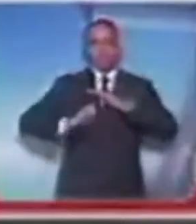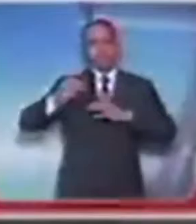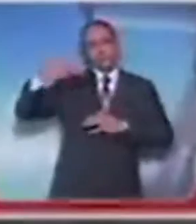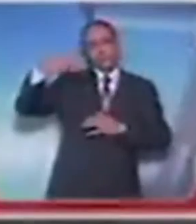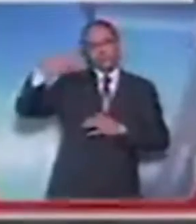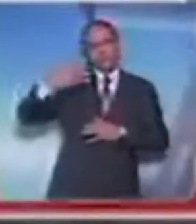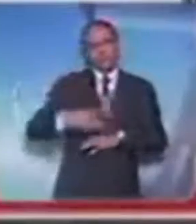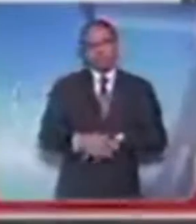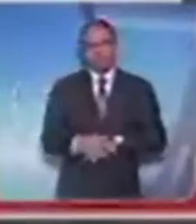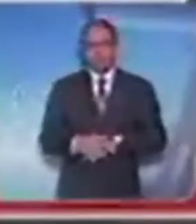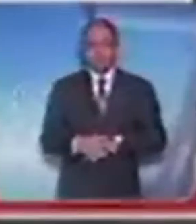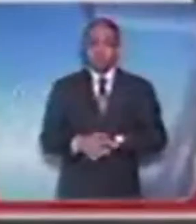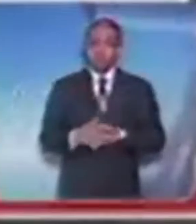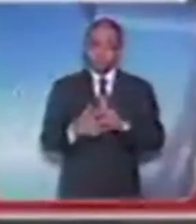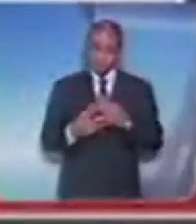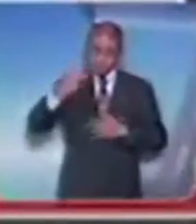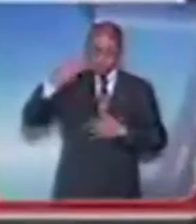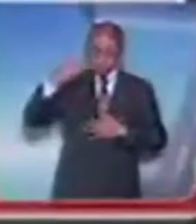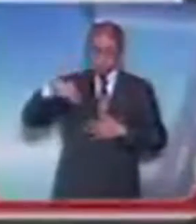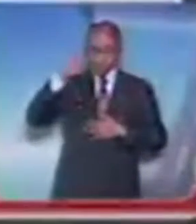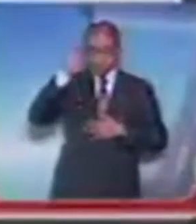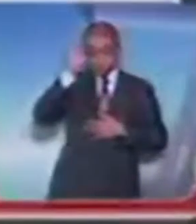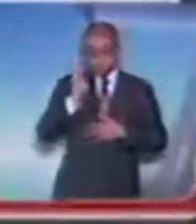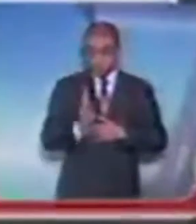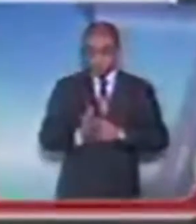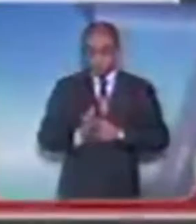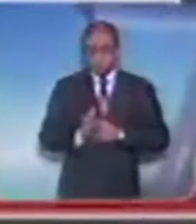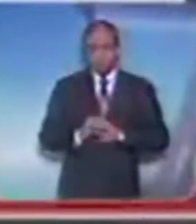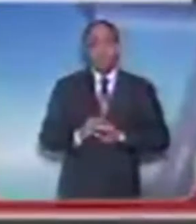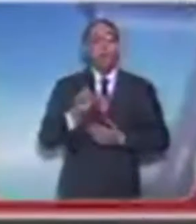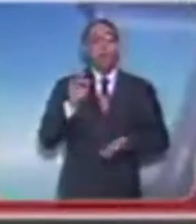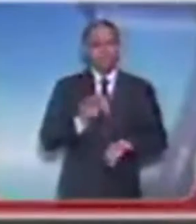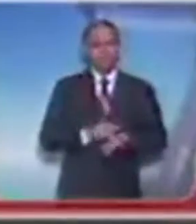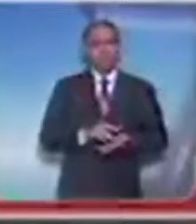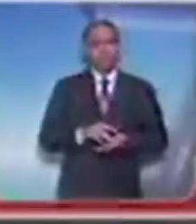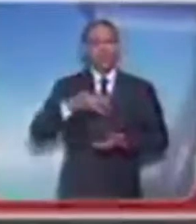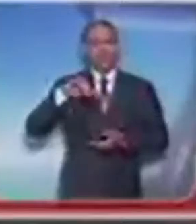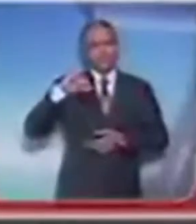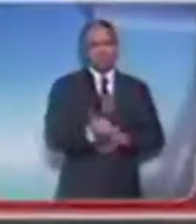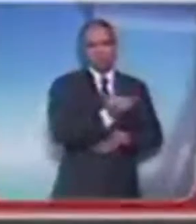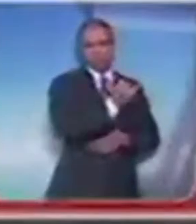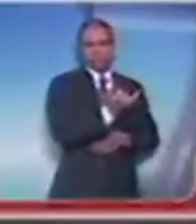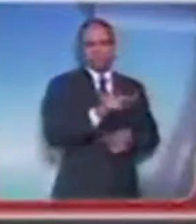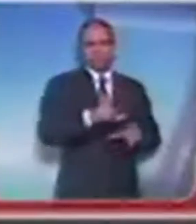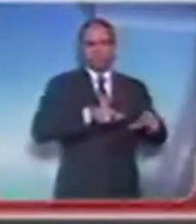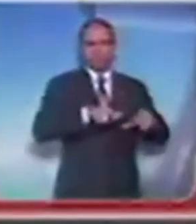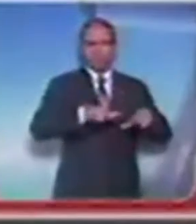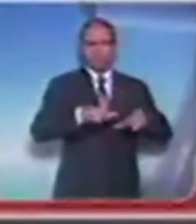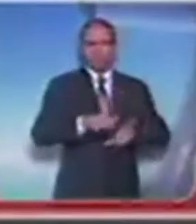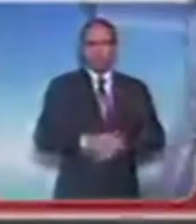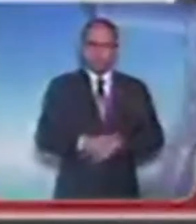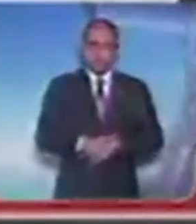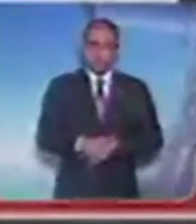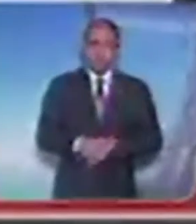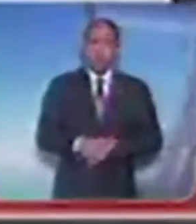terceirizadas. Portanto, a terceirização no Brasil enseja assim a superexploração dos nossos trabalhadores.